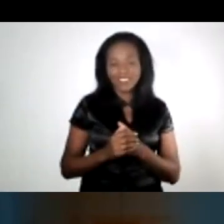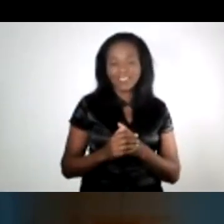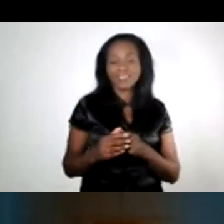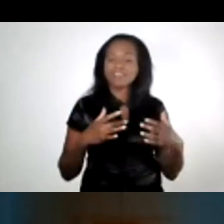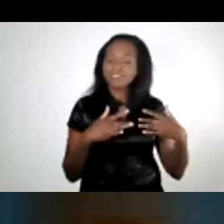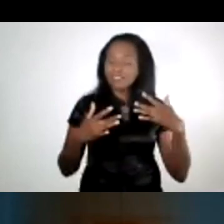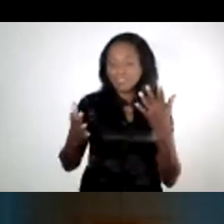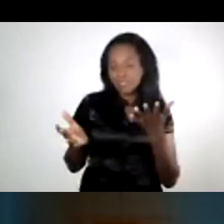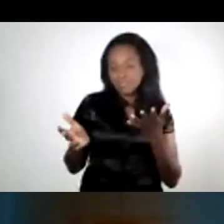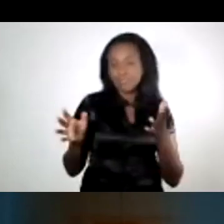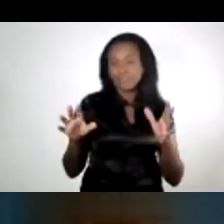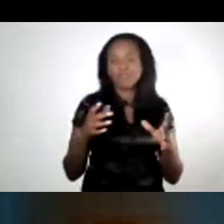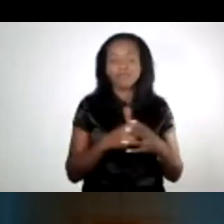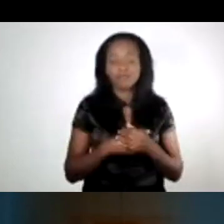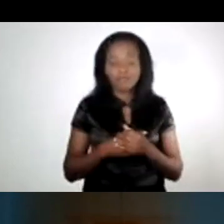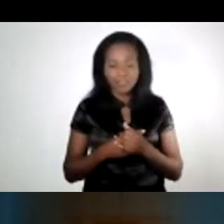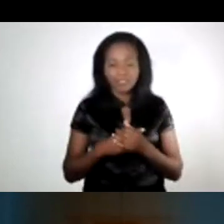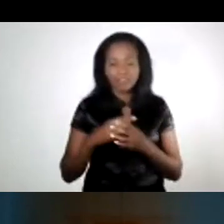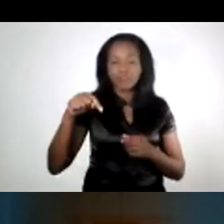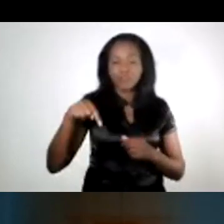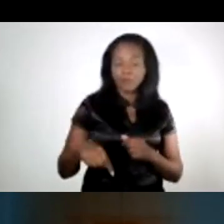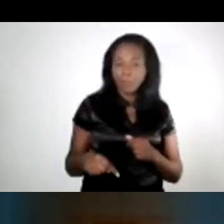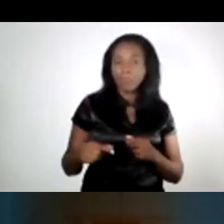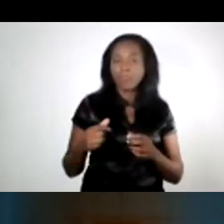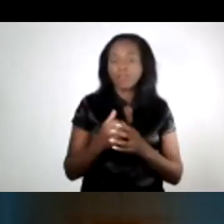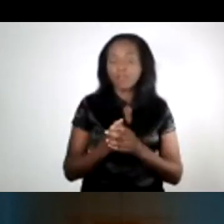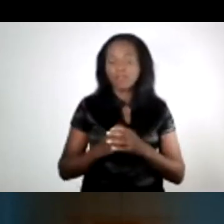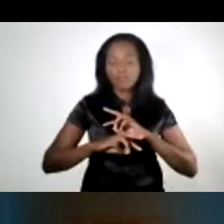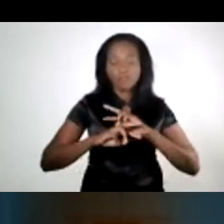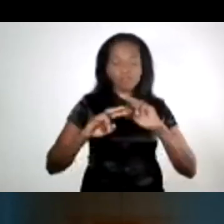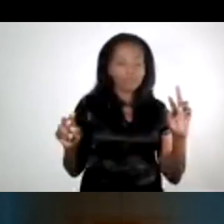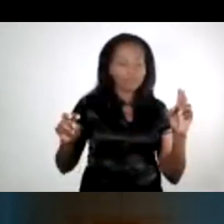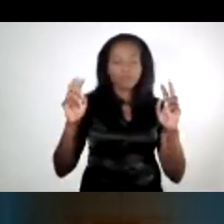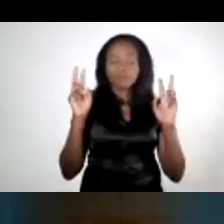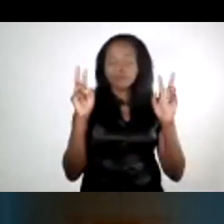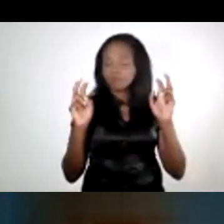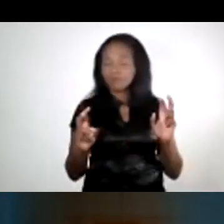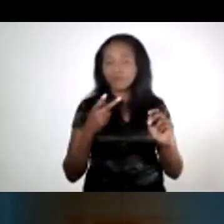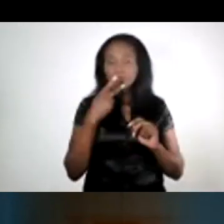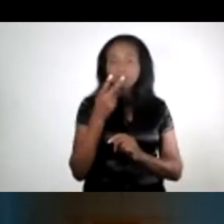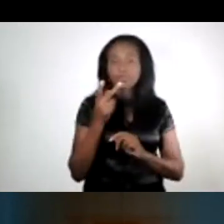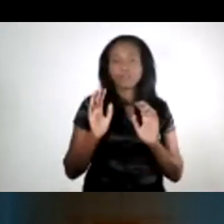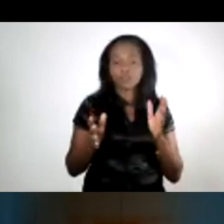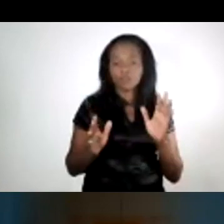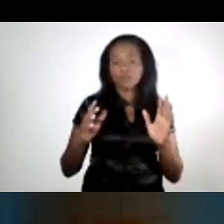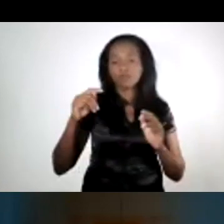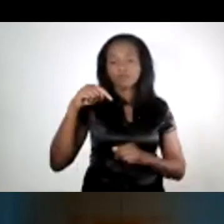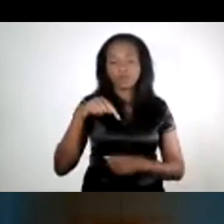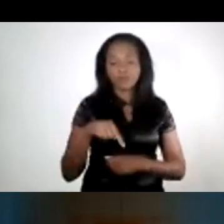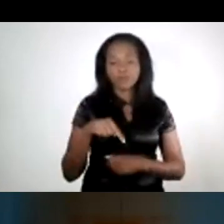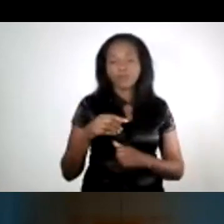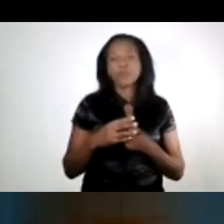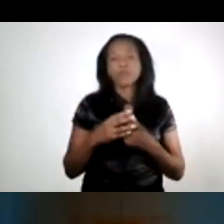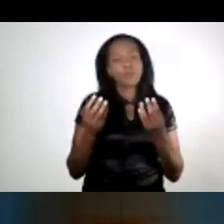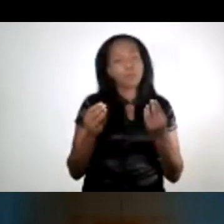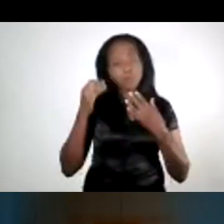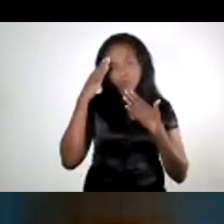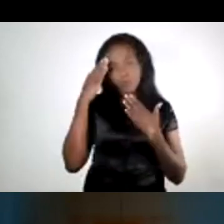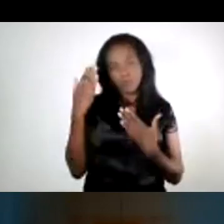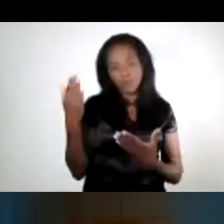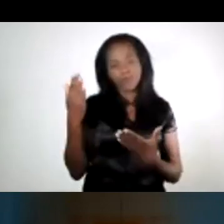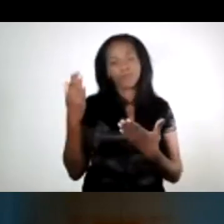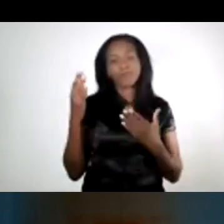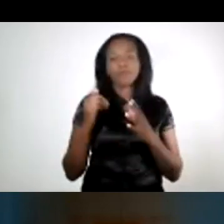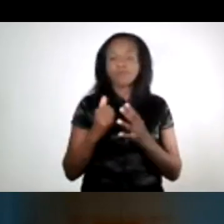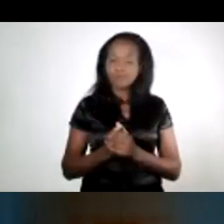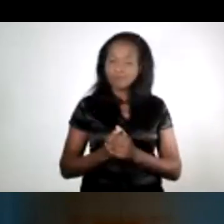de participar, enfim, com todas essas questões que vocês já mencionaram aqui para a gente. Muito obrigada por terem nos dado